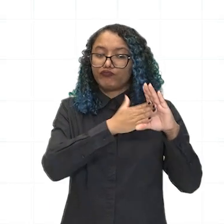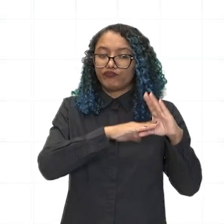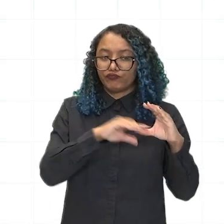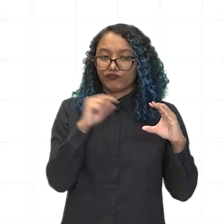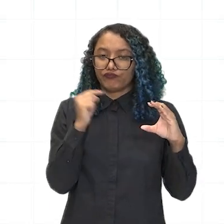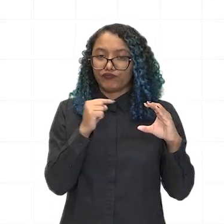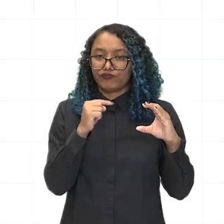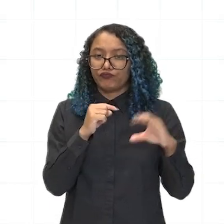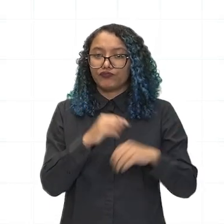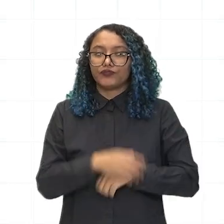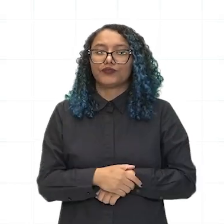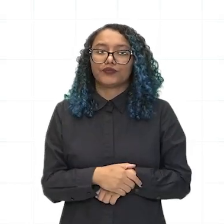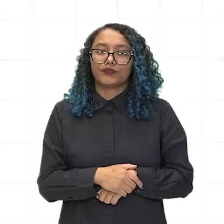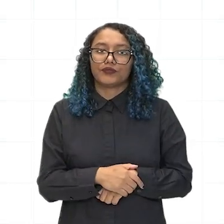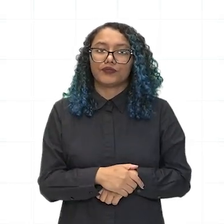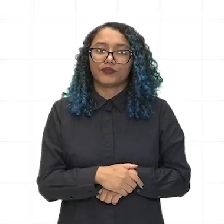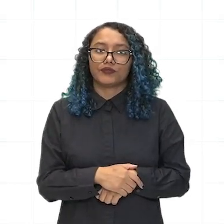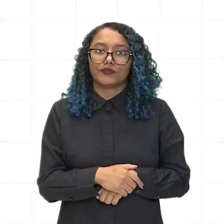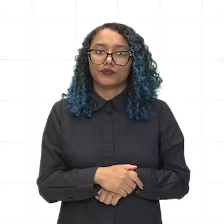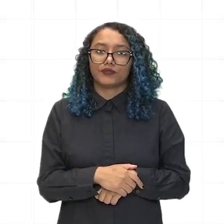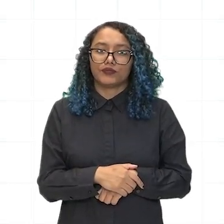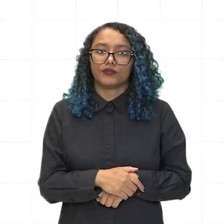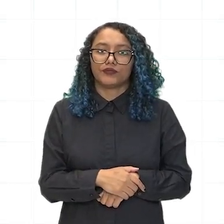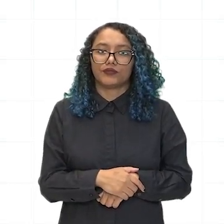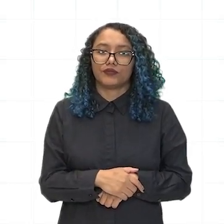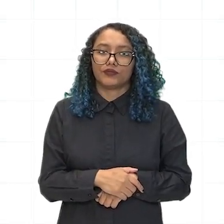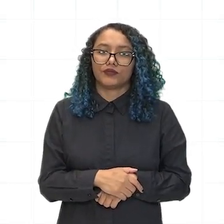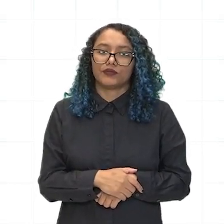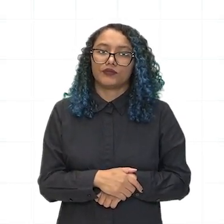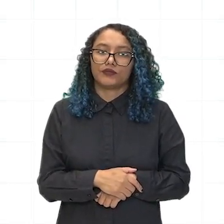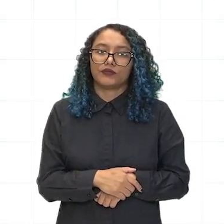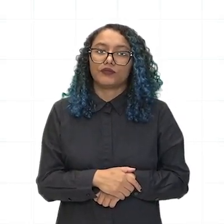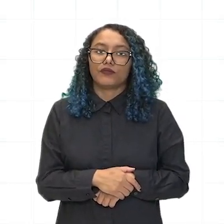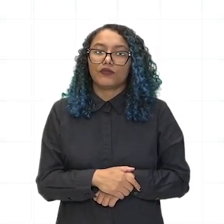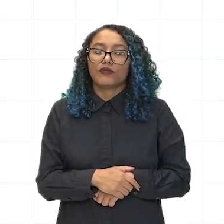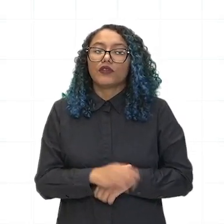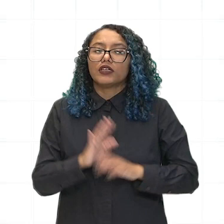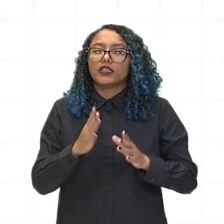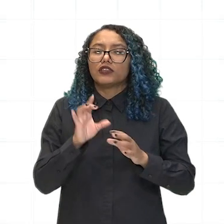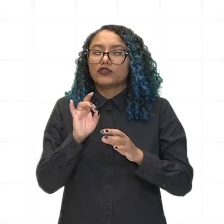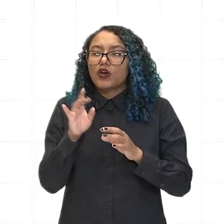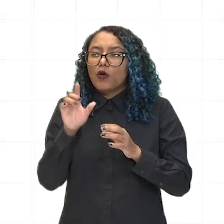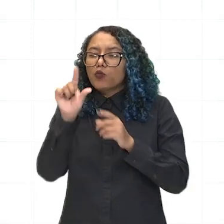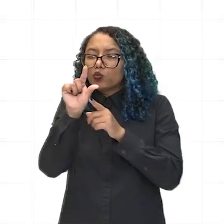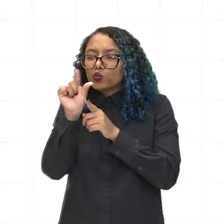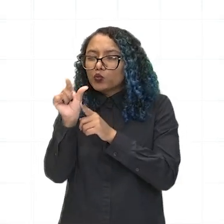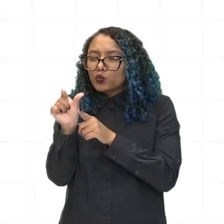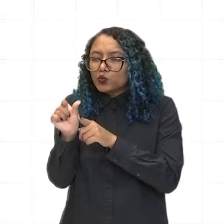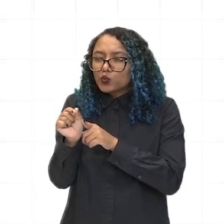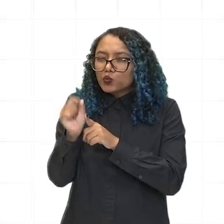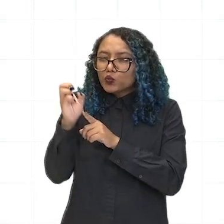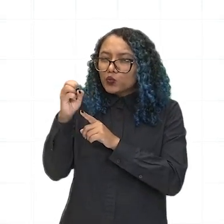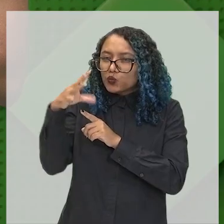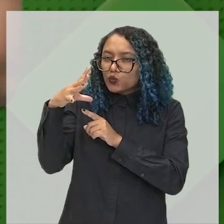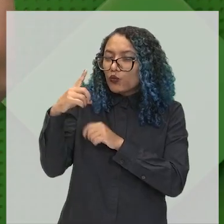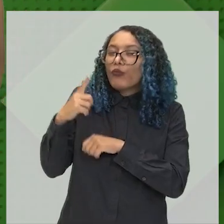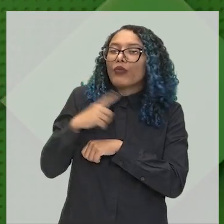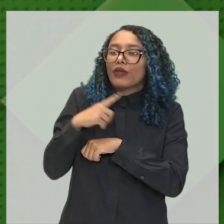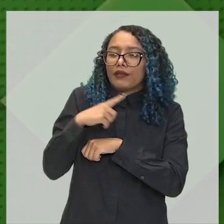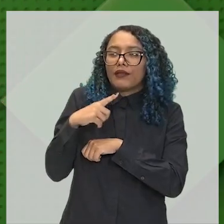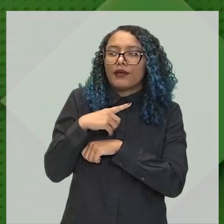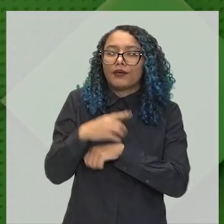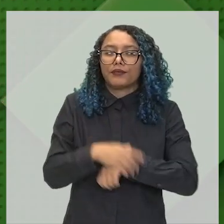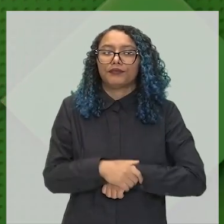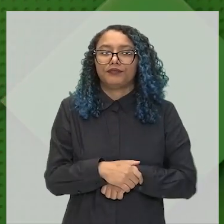está ficando aí com essa característica, apenas uma dessa face da lua iluminada, tá?